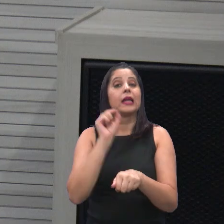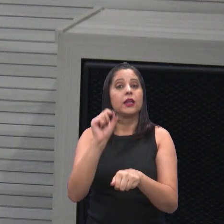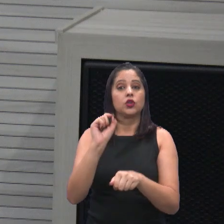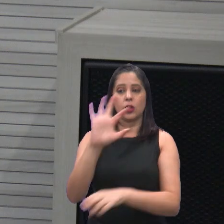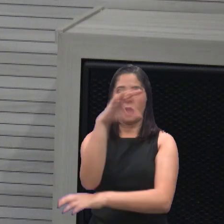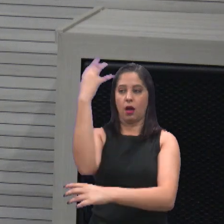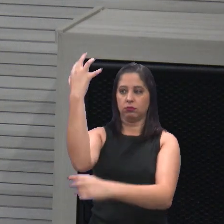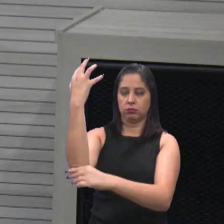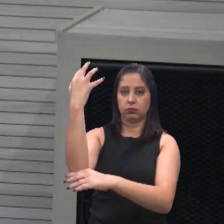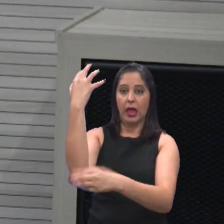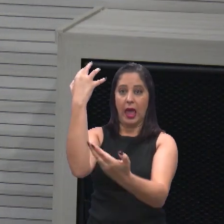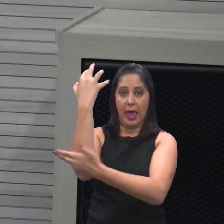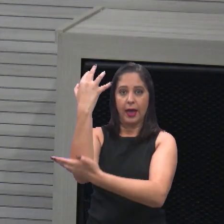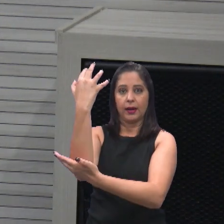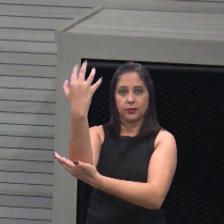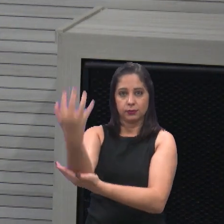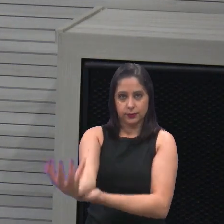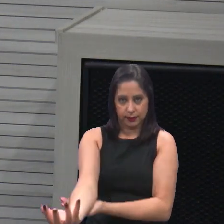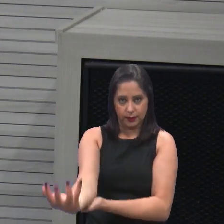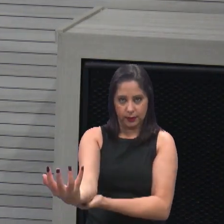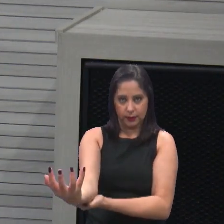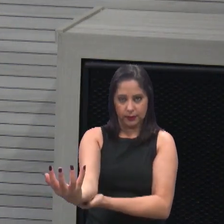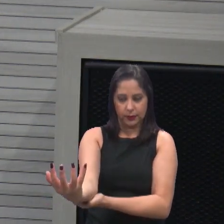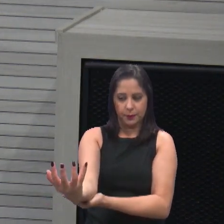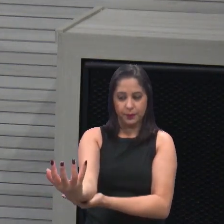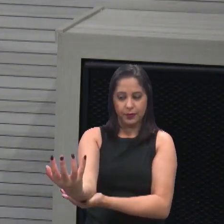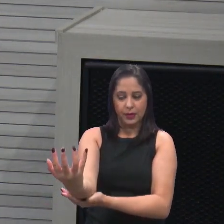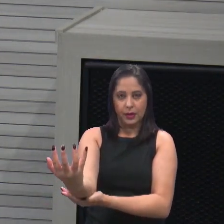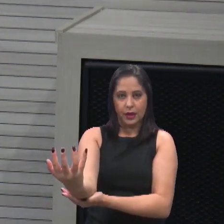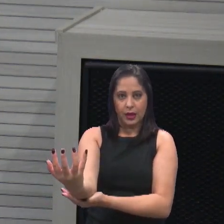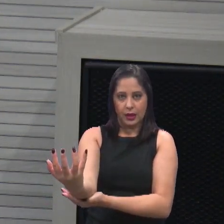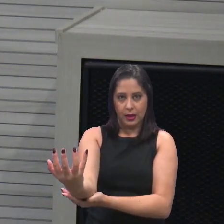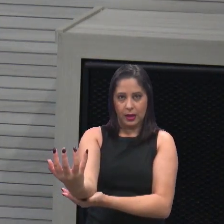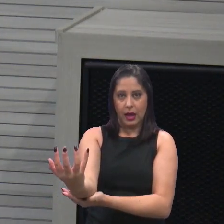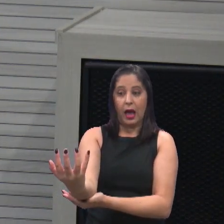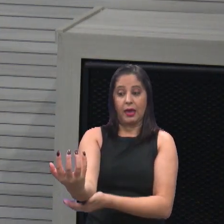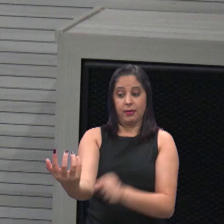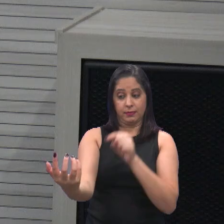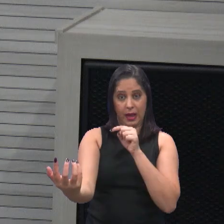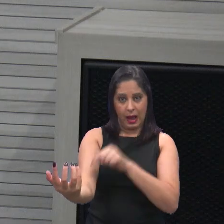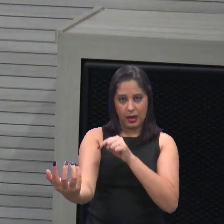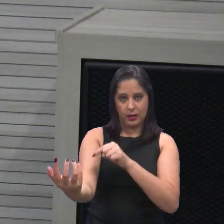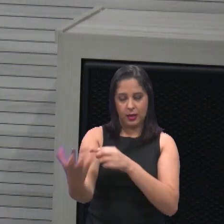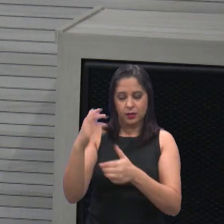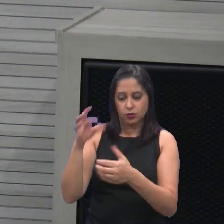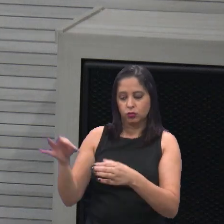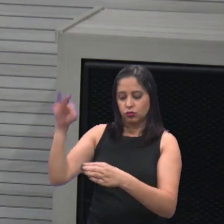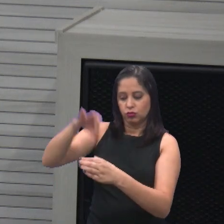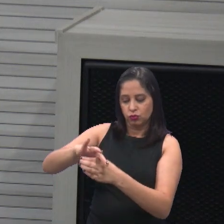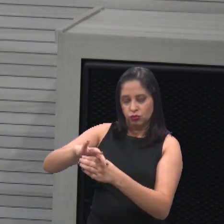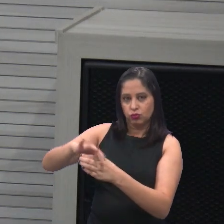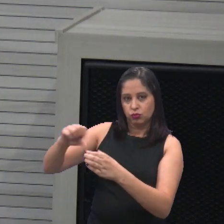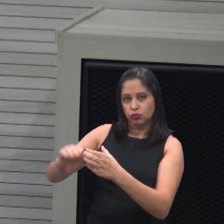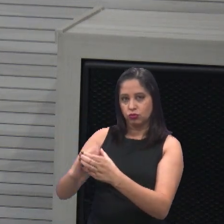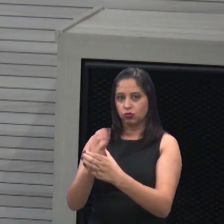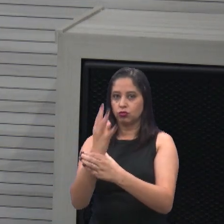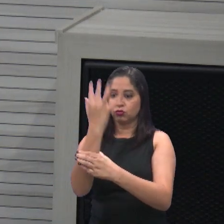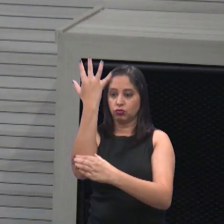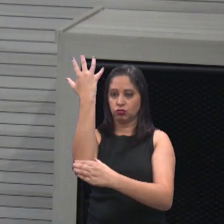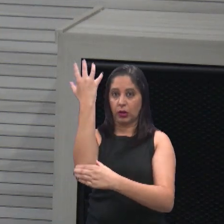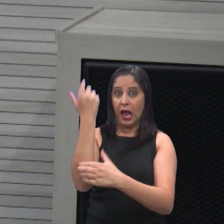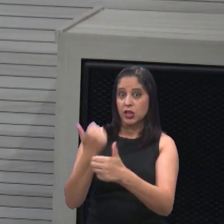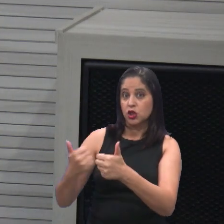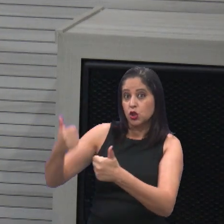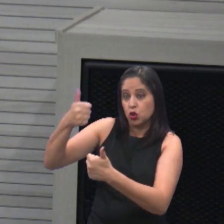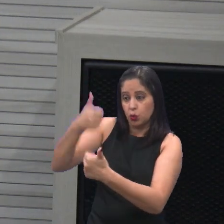árvore, plantar outra que danifique, orientada pela prefeitura, plantar outra no local ou